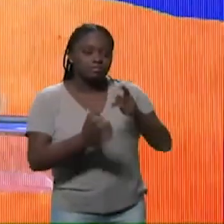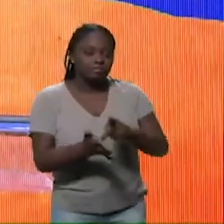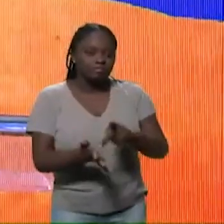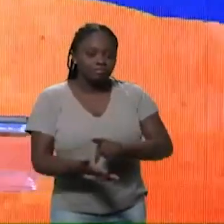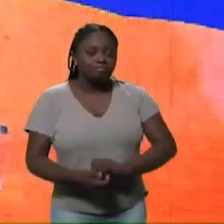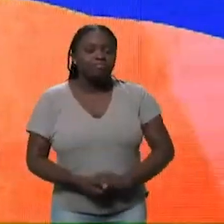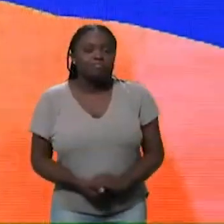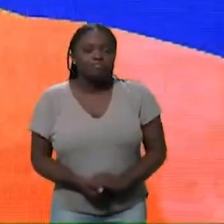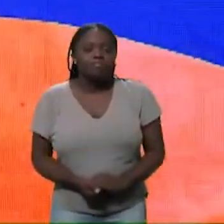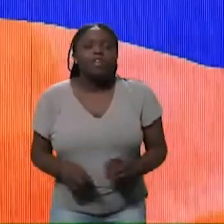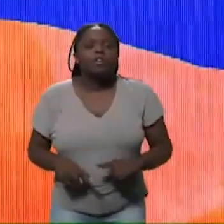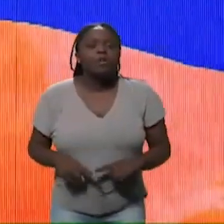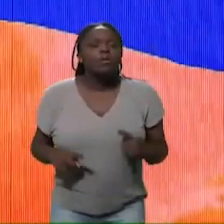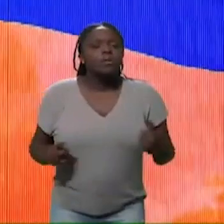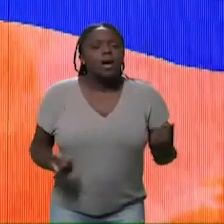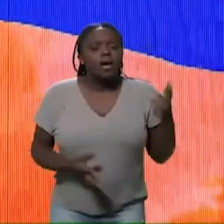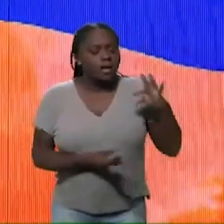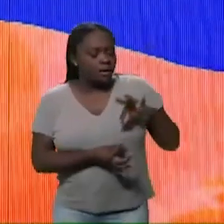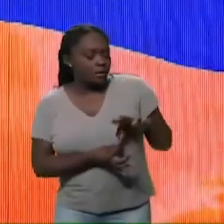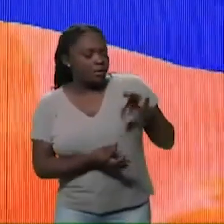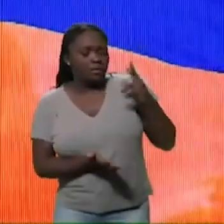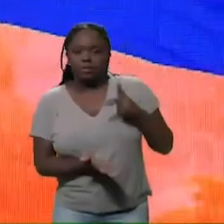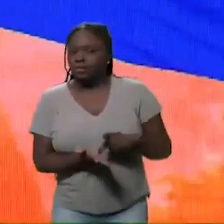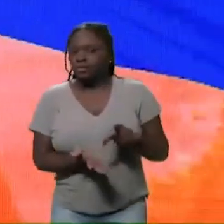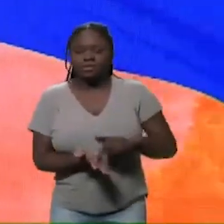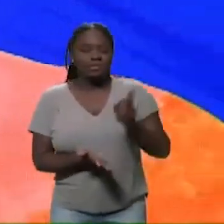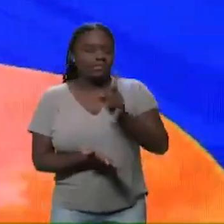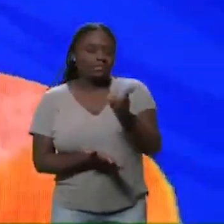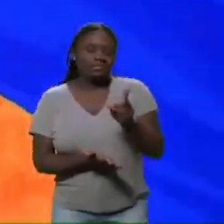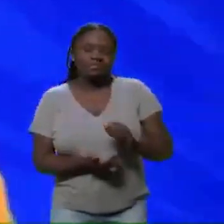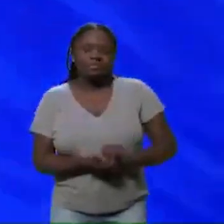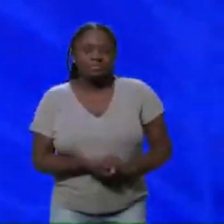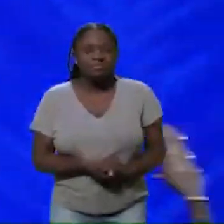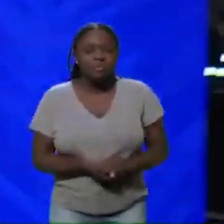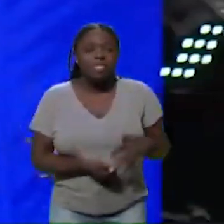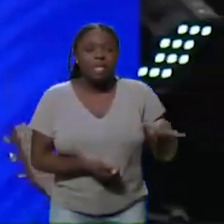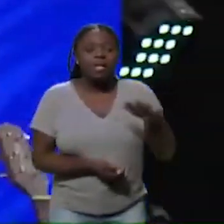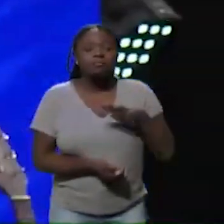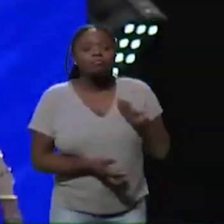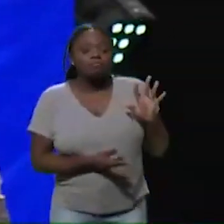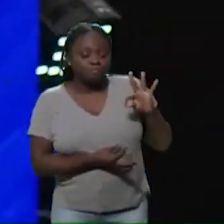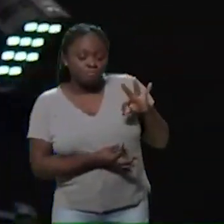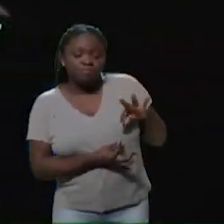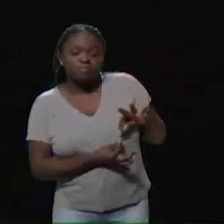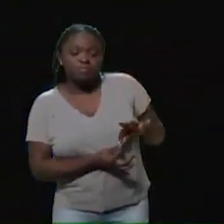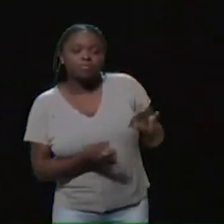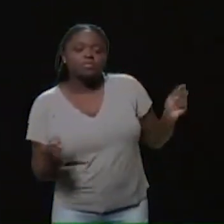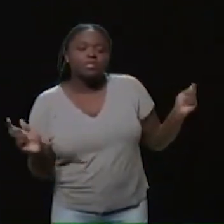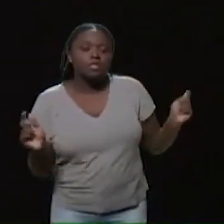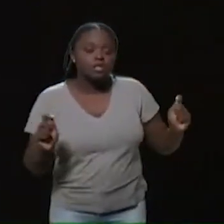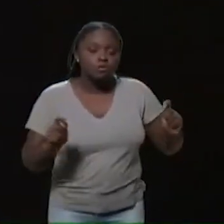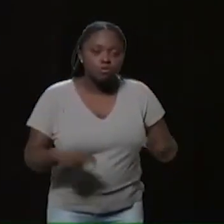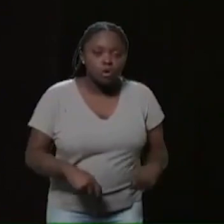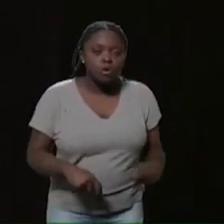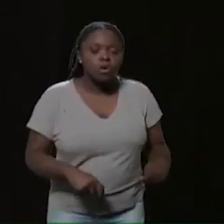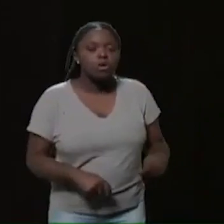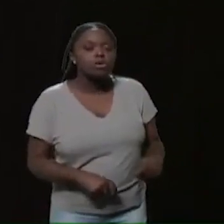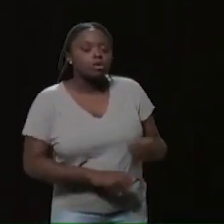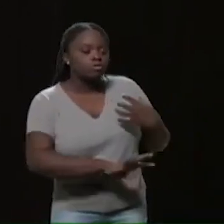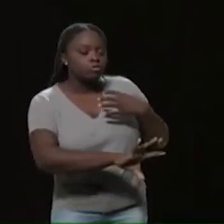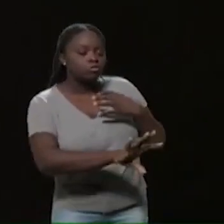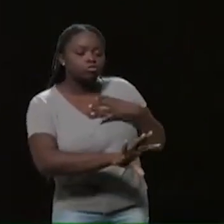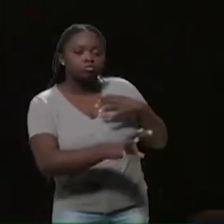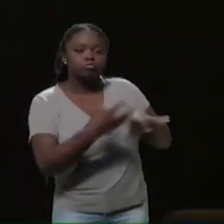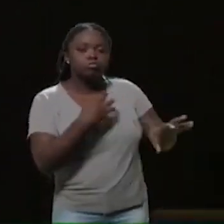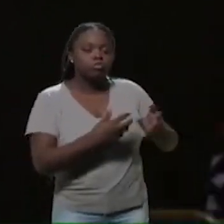Sim, mas espiritualmente isso não é verdade. Espiritualmente, você pode contaminar as pessoas com coisas ruins? Sim,